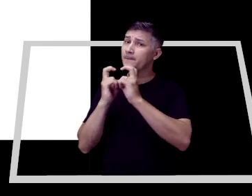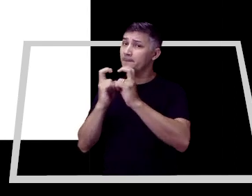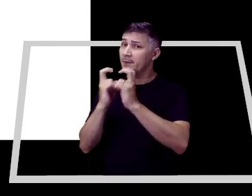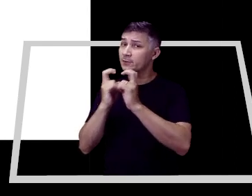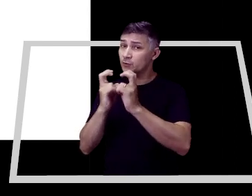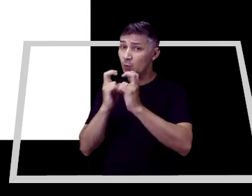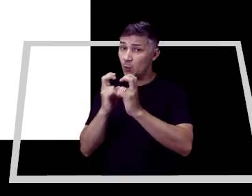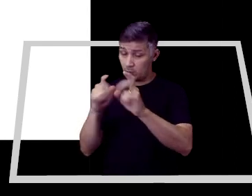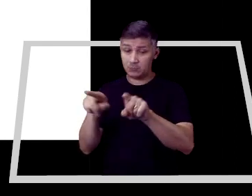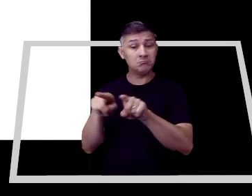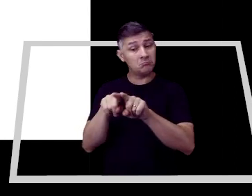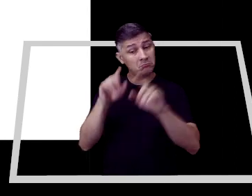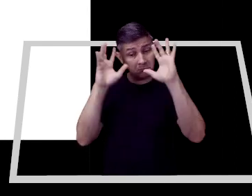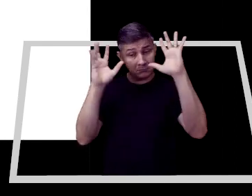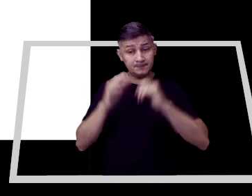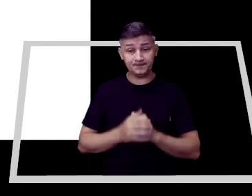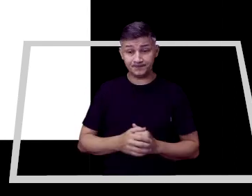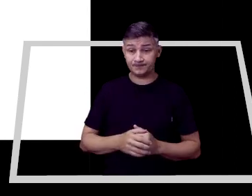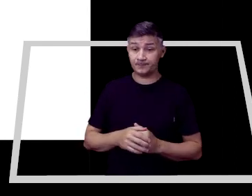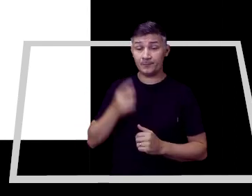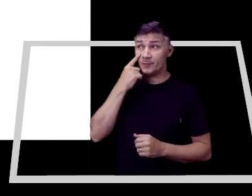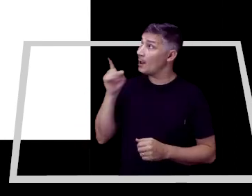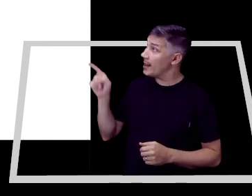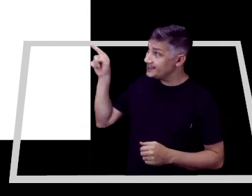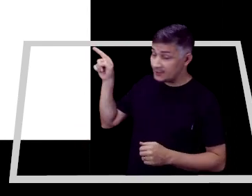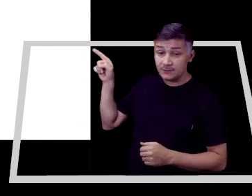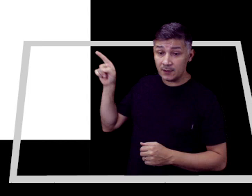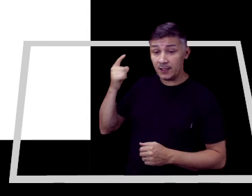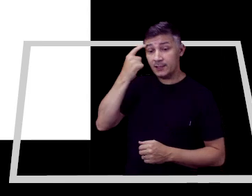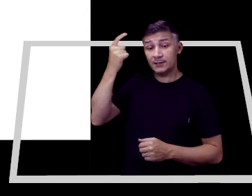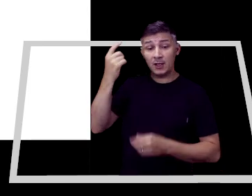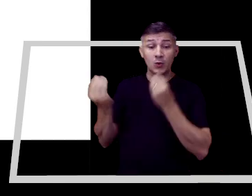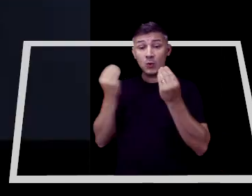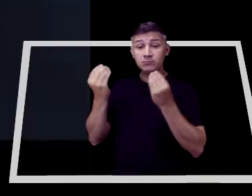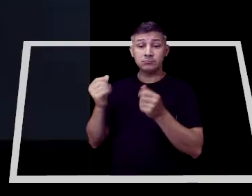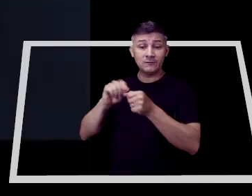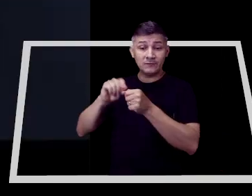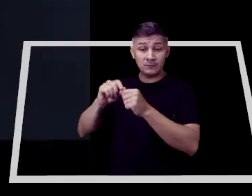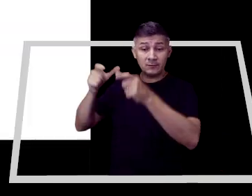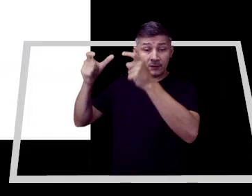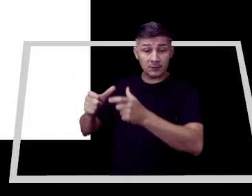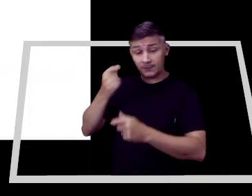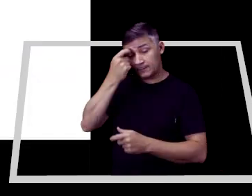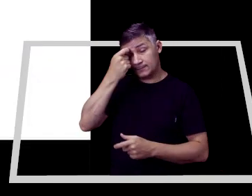o metrô, uma coisa. E aqui uma ideia de alguma dessas ocupações, né?